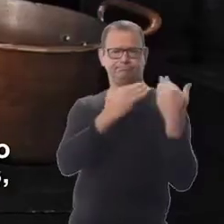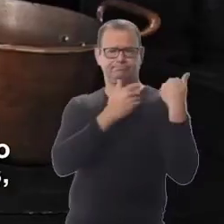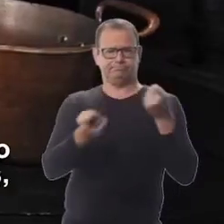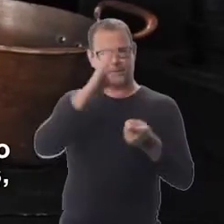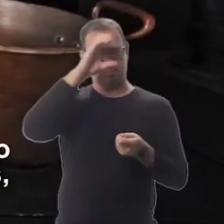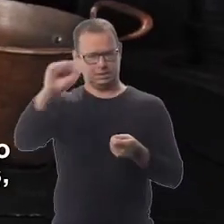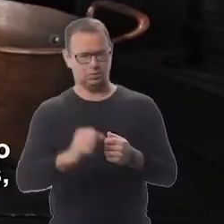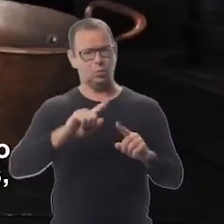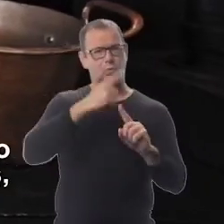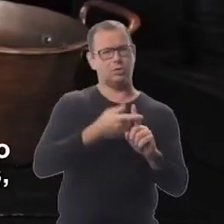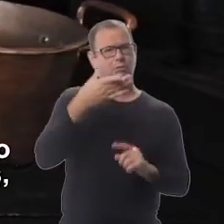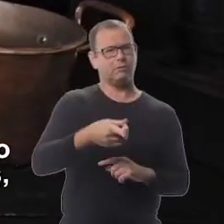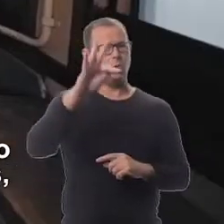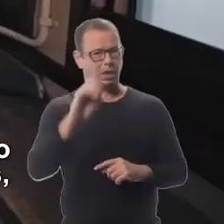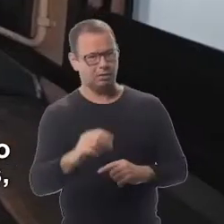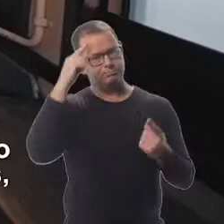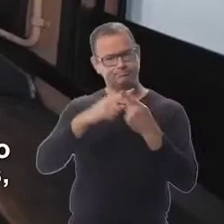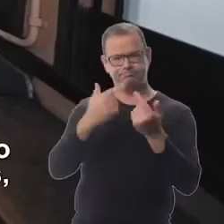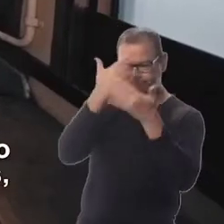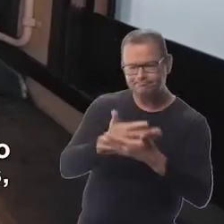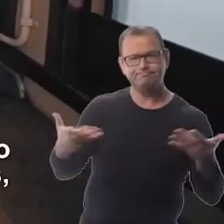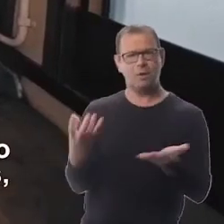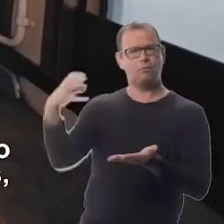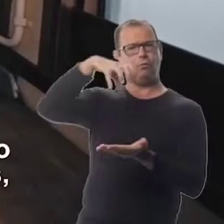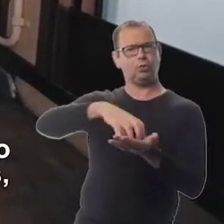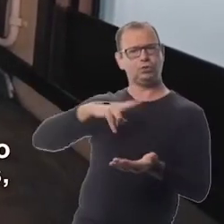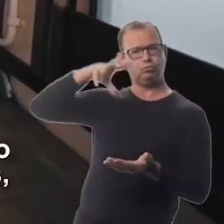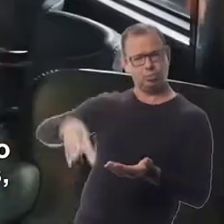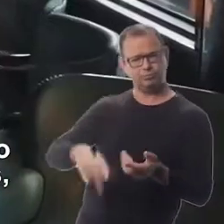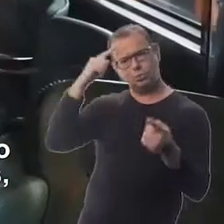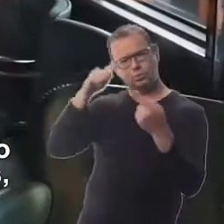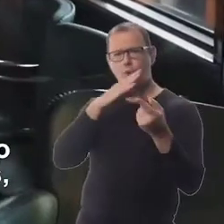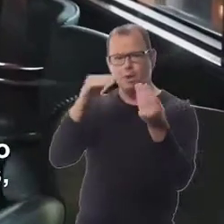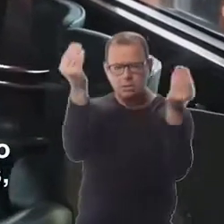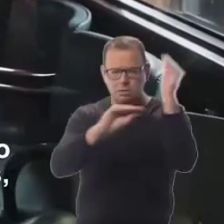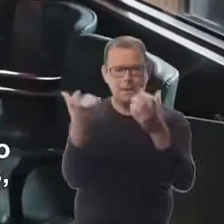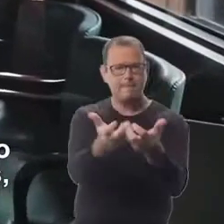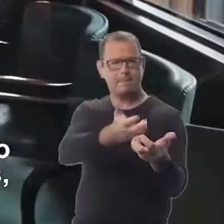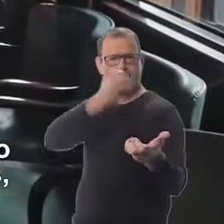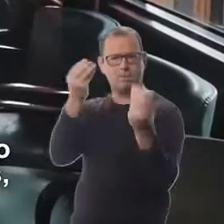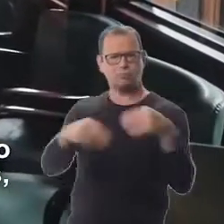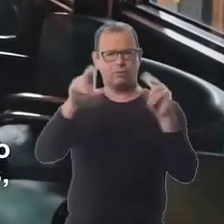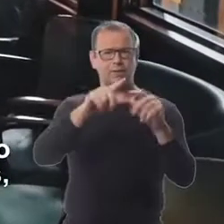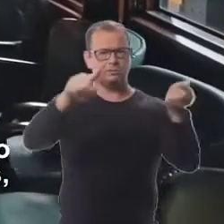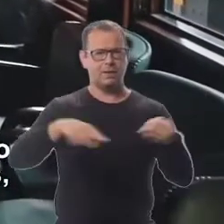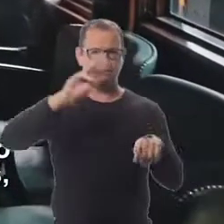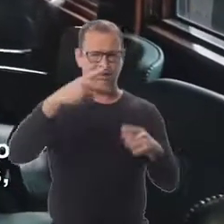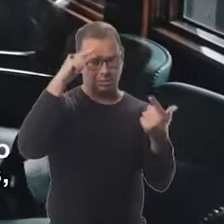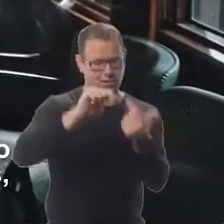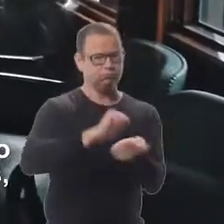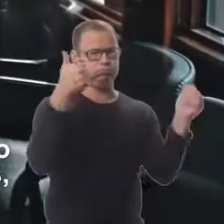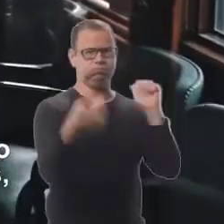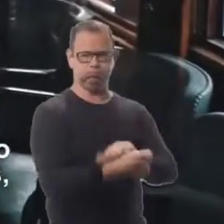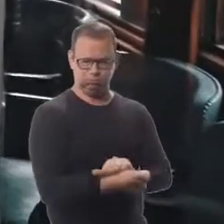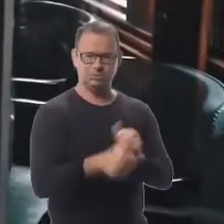Em 1940, por ocasião da comemoração da Fundação de Portugal, o comboio é remodelado e os 3 salões iniciais